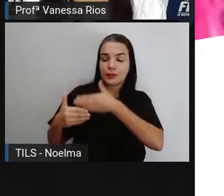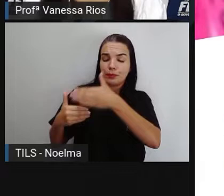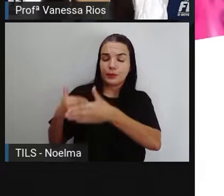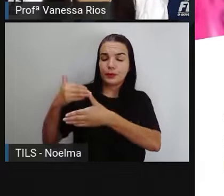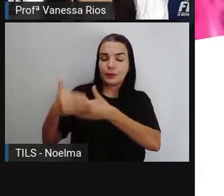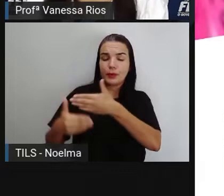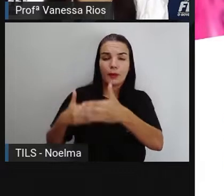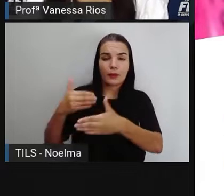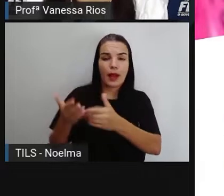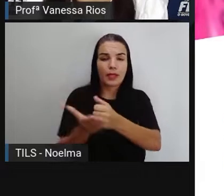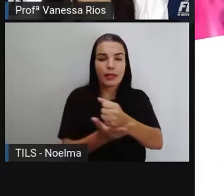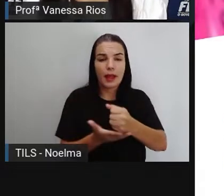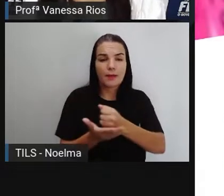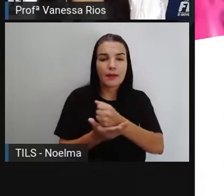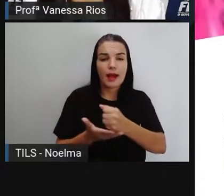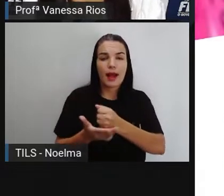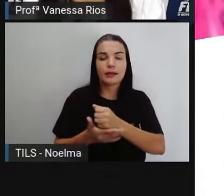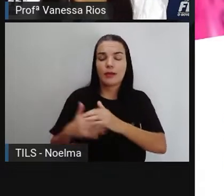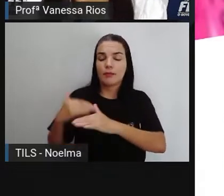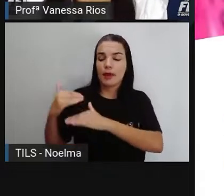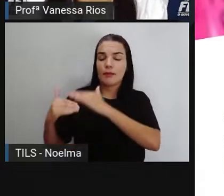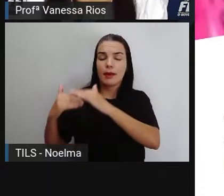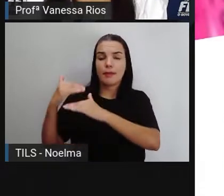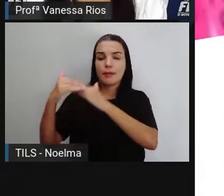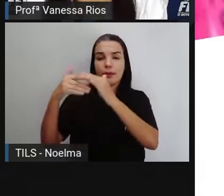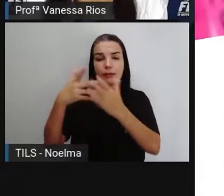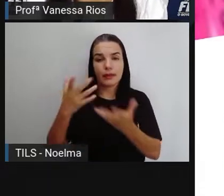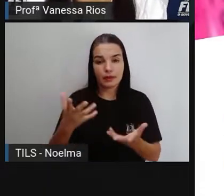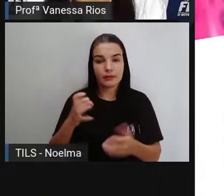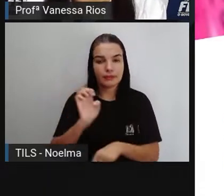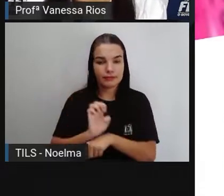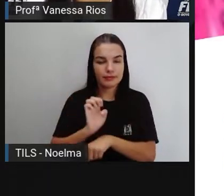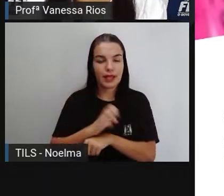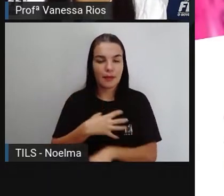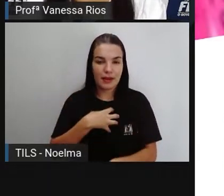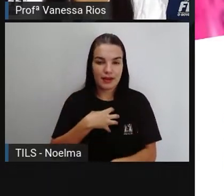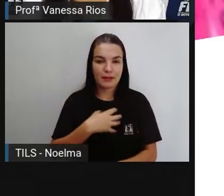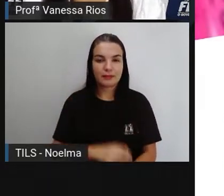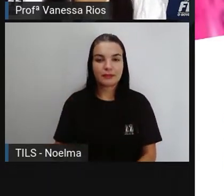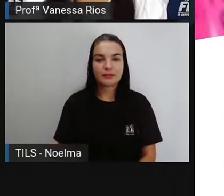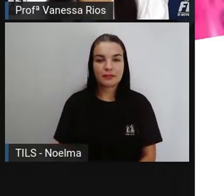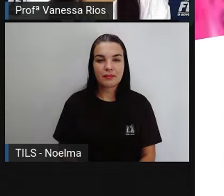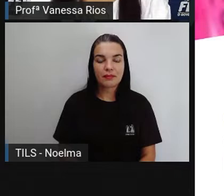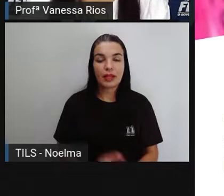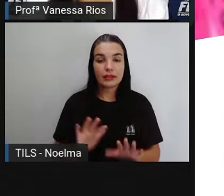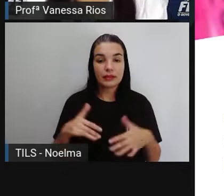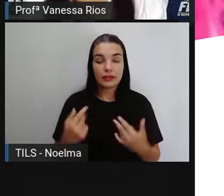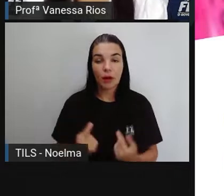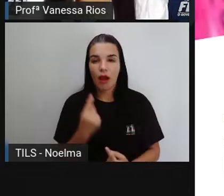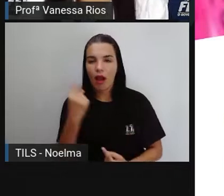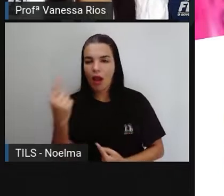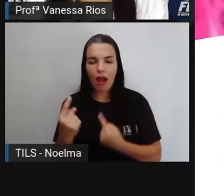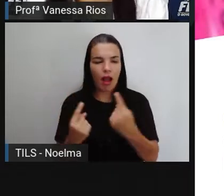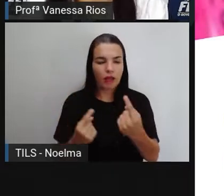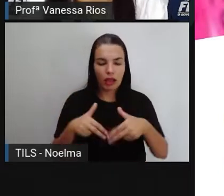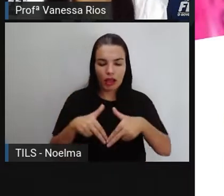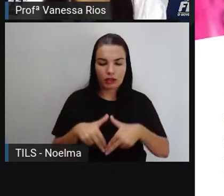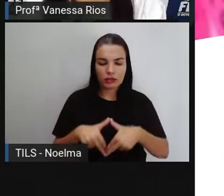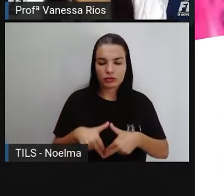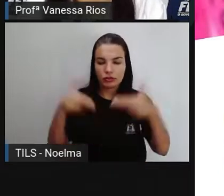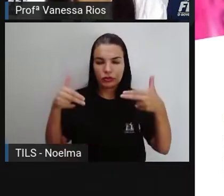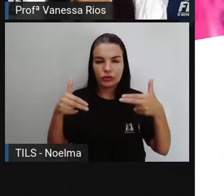de evolução e desenvolvimento aí do nosso estado. Então, cada etnia, cada grupo